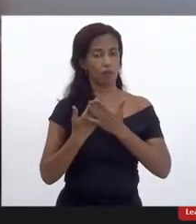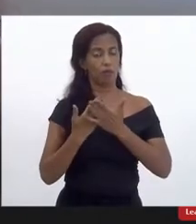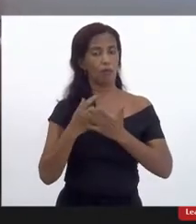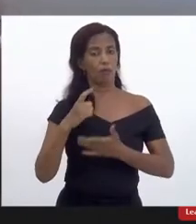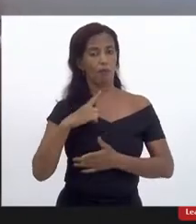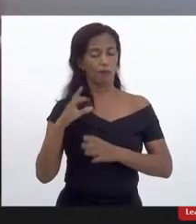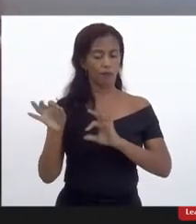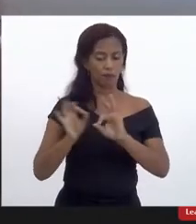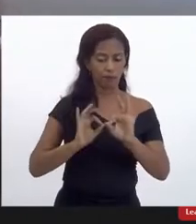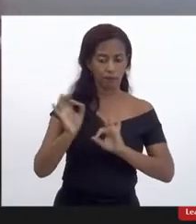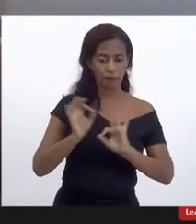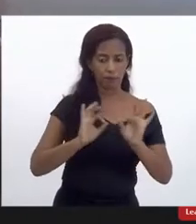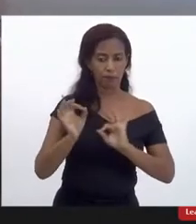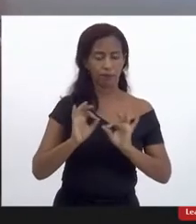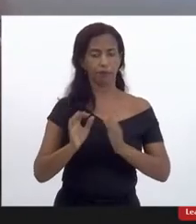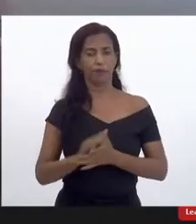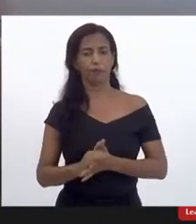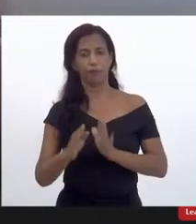gente